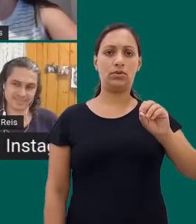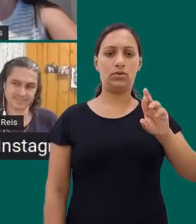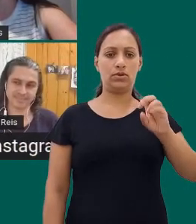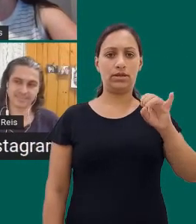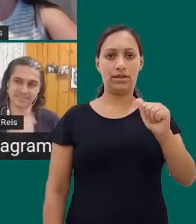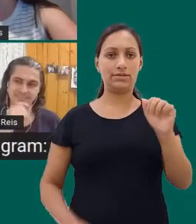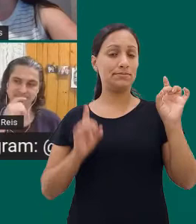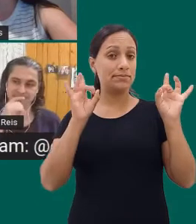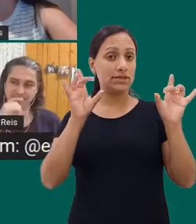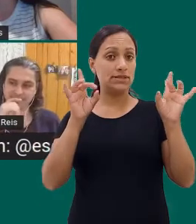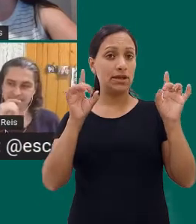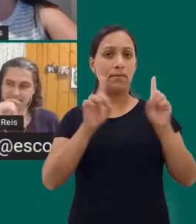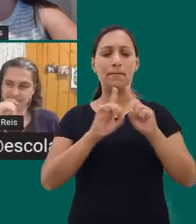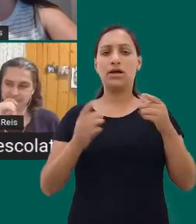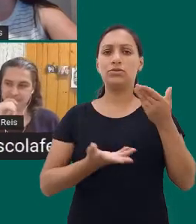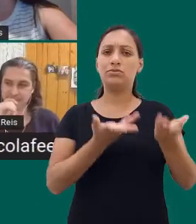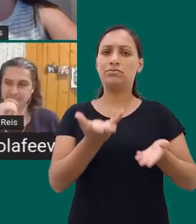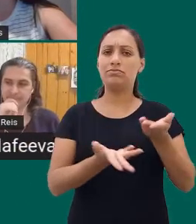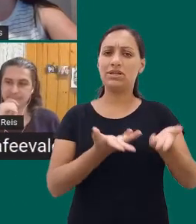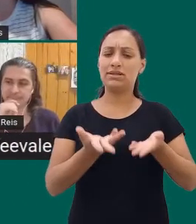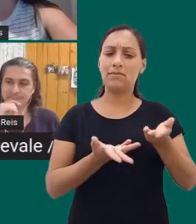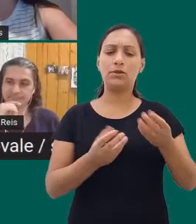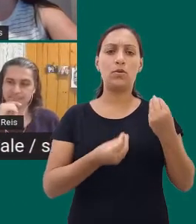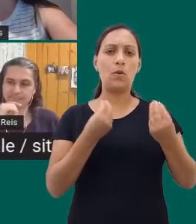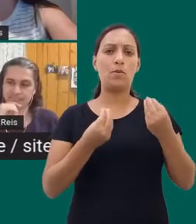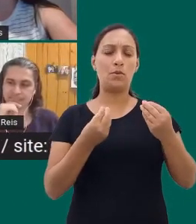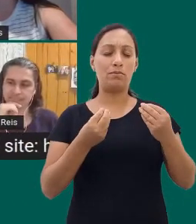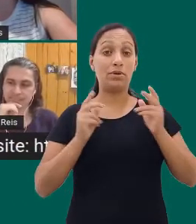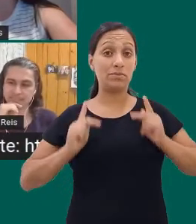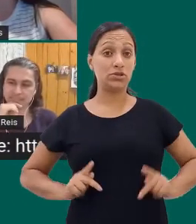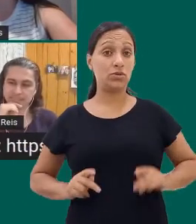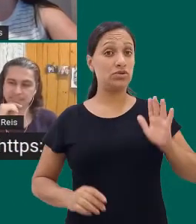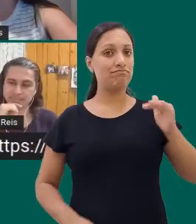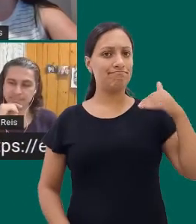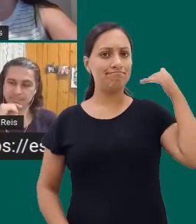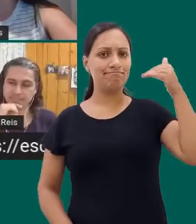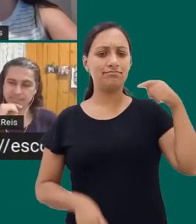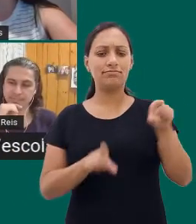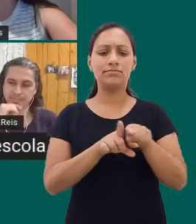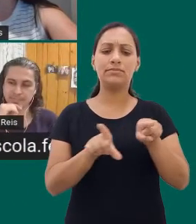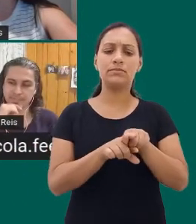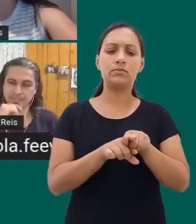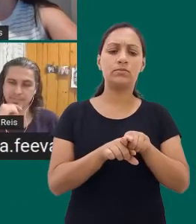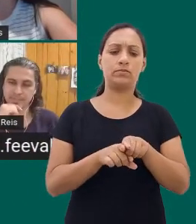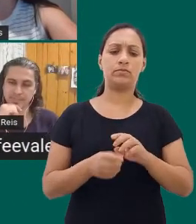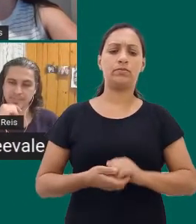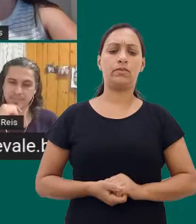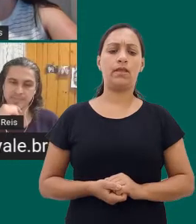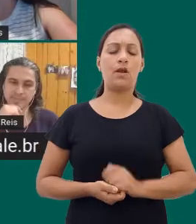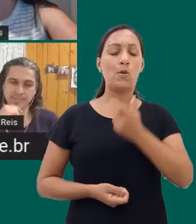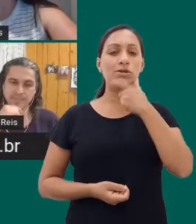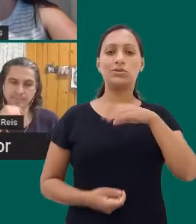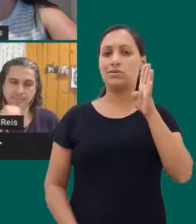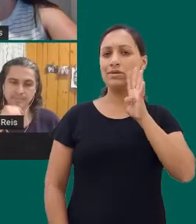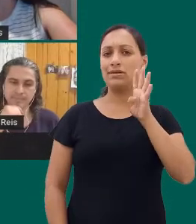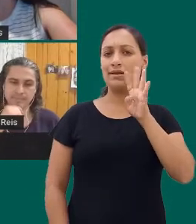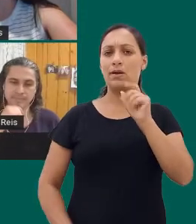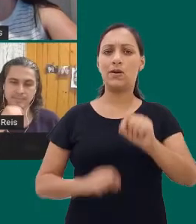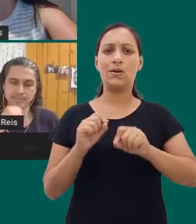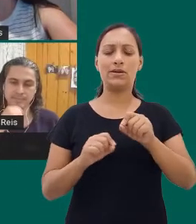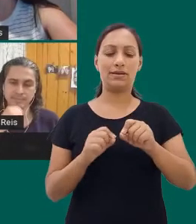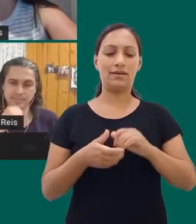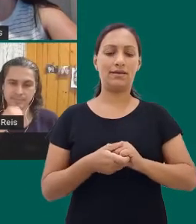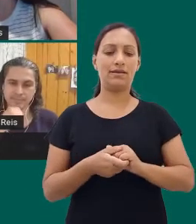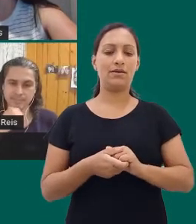dentro desse tratamento como gente grande, das mentorias, do não ter livros didáticos, dos projetos transdisciplinares, eu acho muito legal a possibilidade que a gente tem